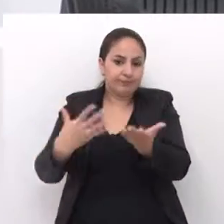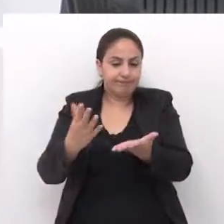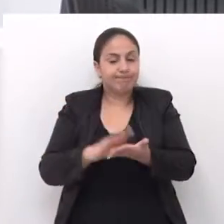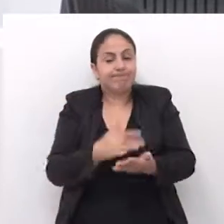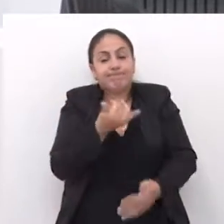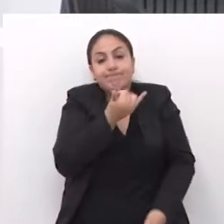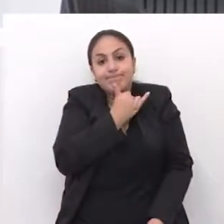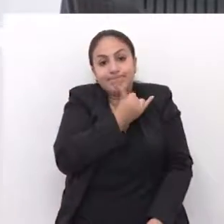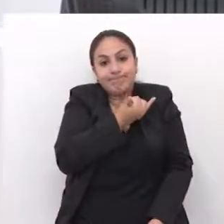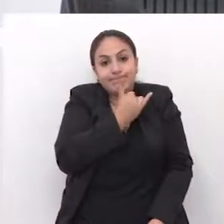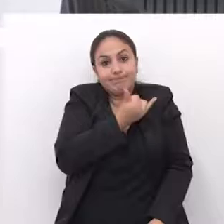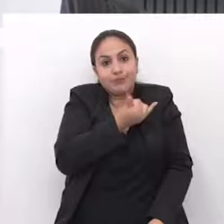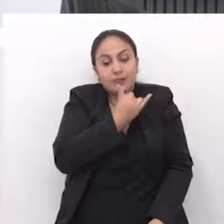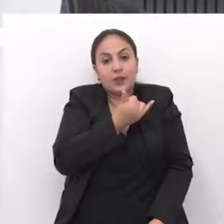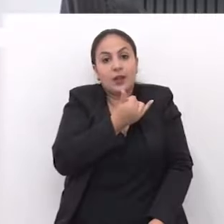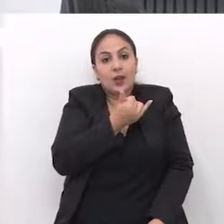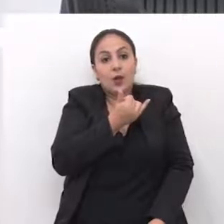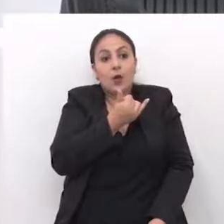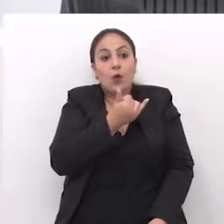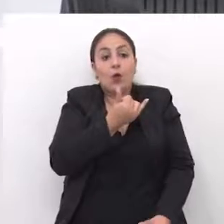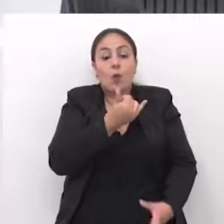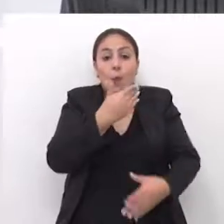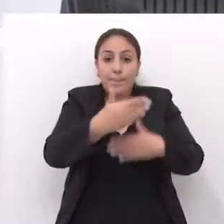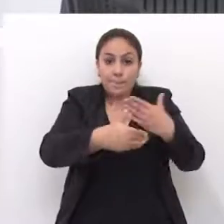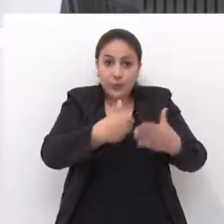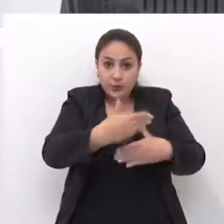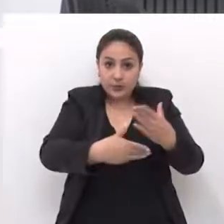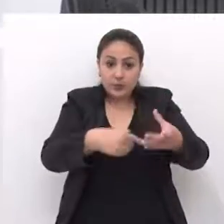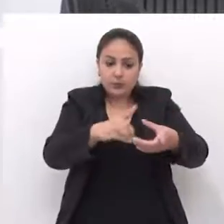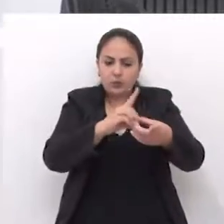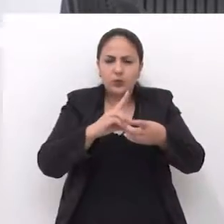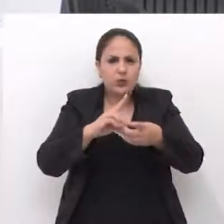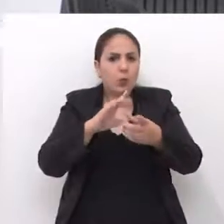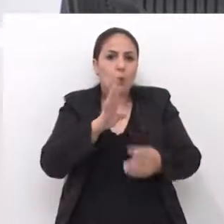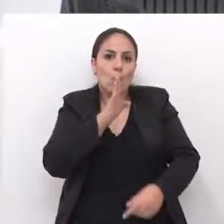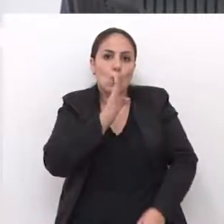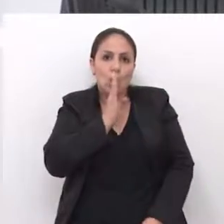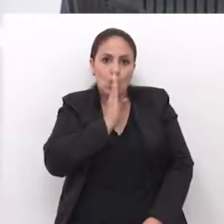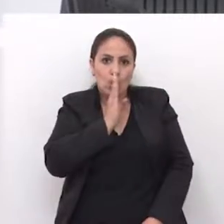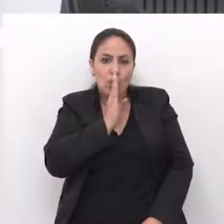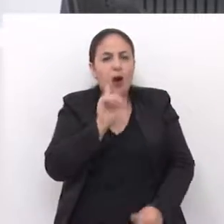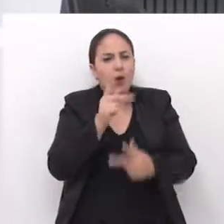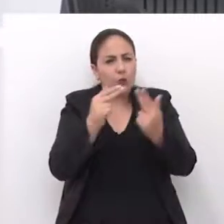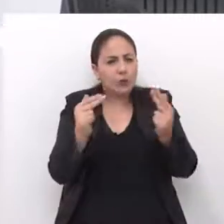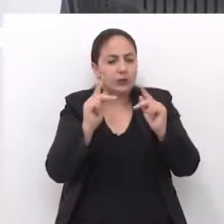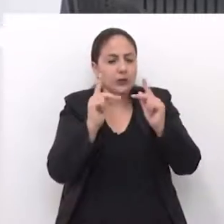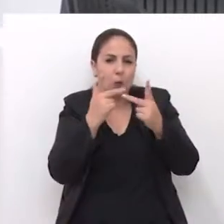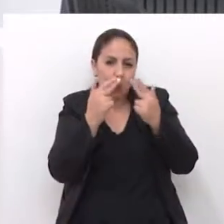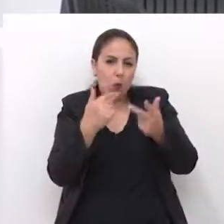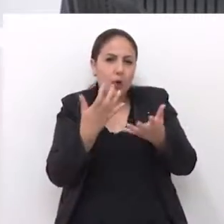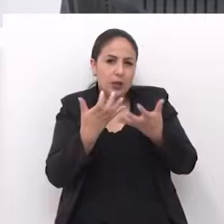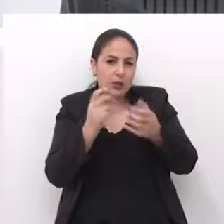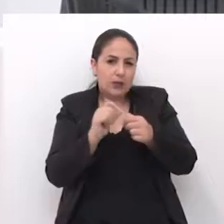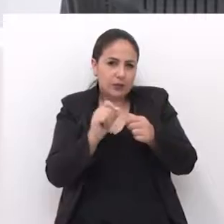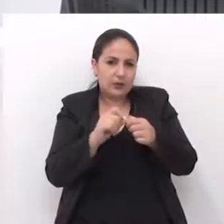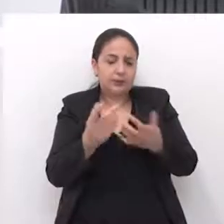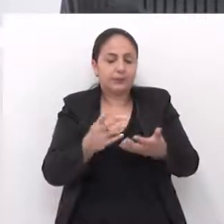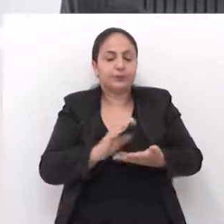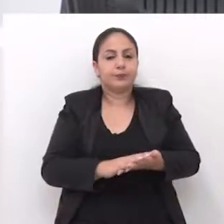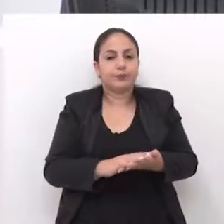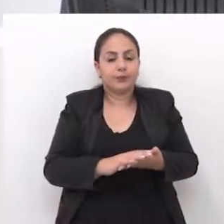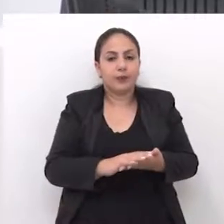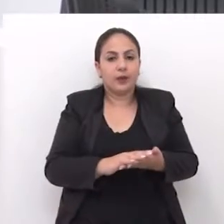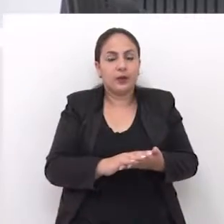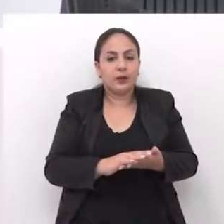fez. Mas infelizmente, como eu falei, o processo democrático não é nem sempre silencioso, ou como a gente gostaria que fosse,